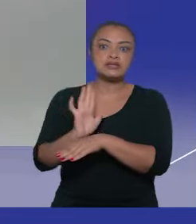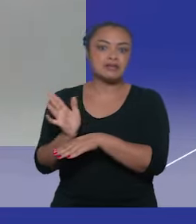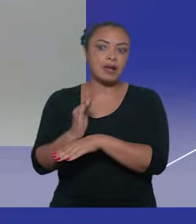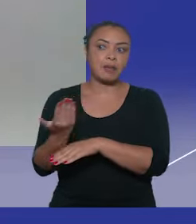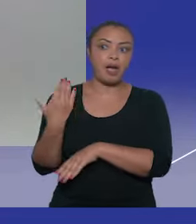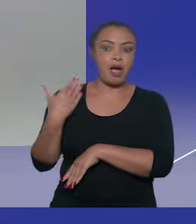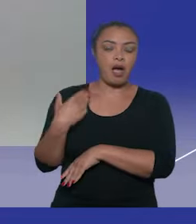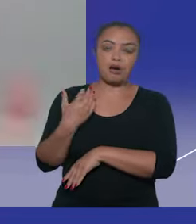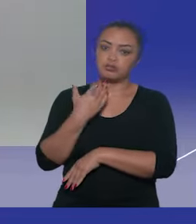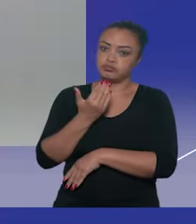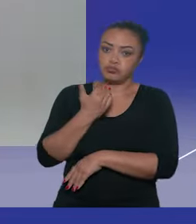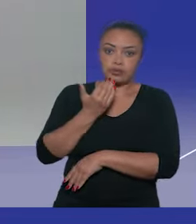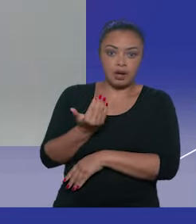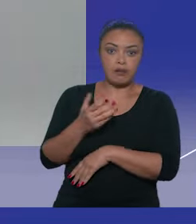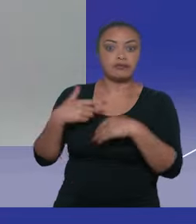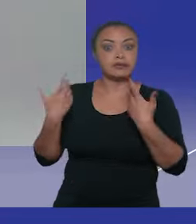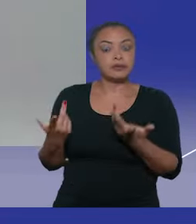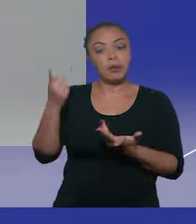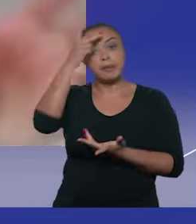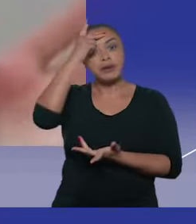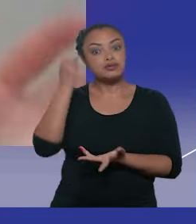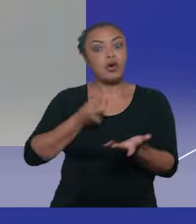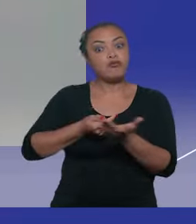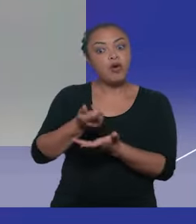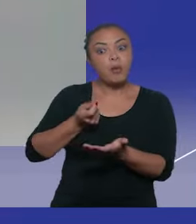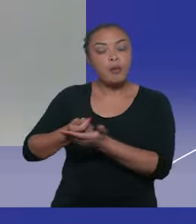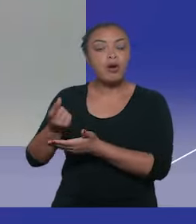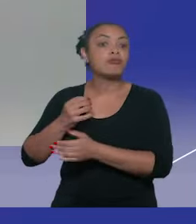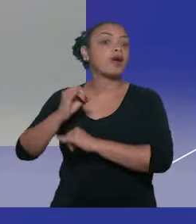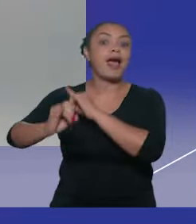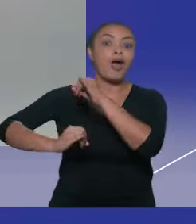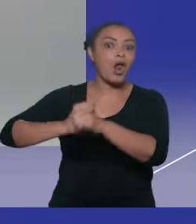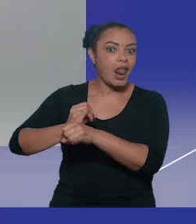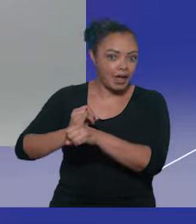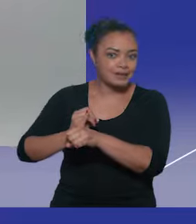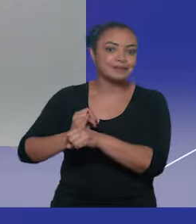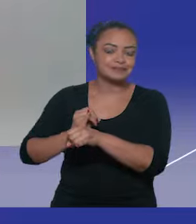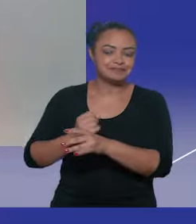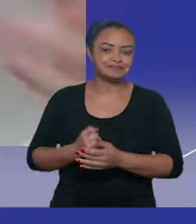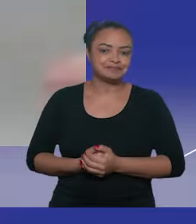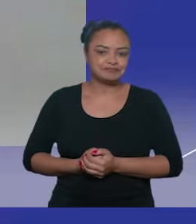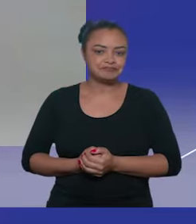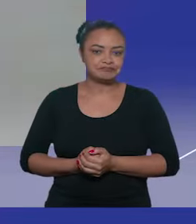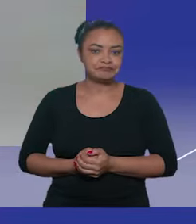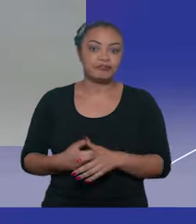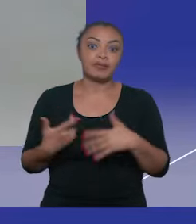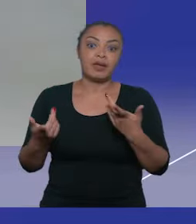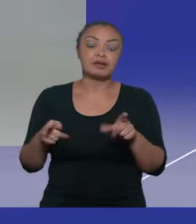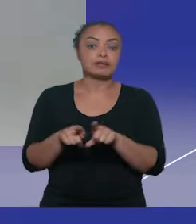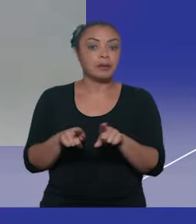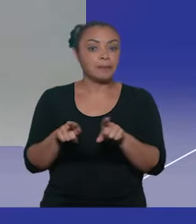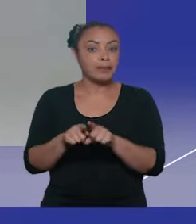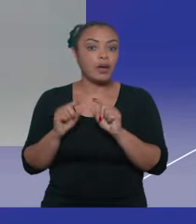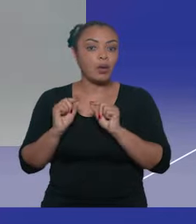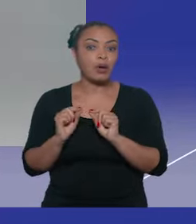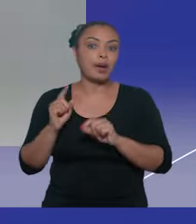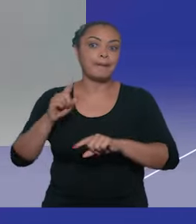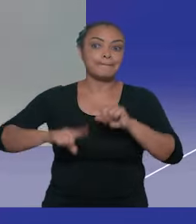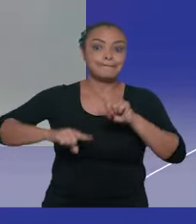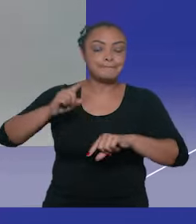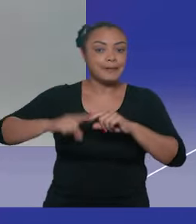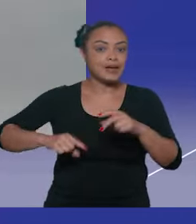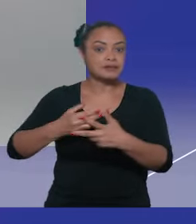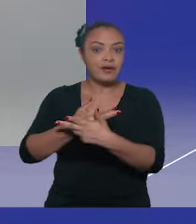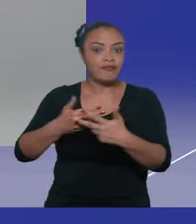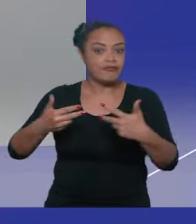cinema, as pessoas consumiam bens, foi aquela explosão do consumo online, principalmente. Também foi faltando um monte de bens ali